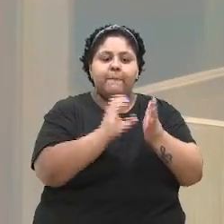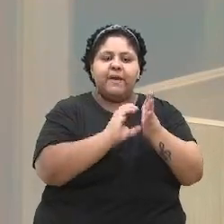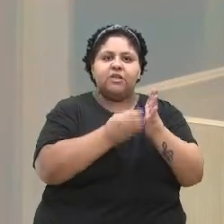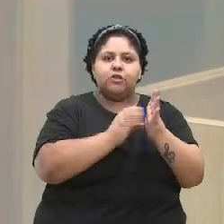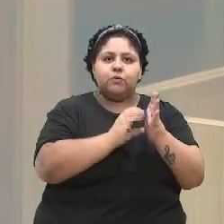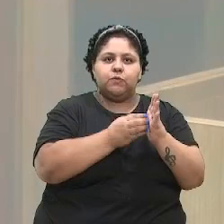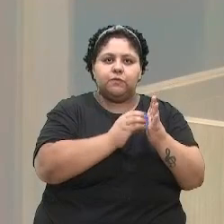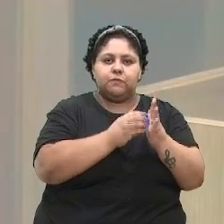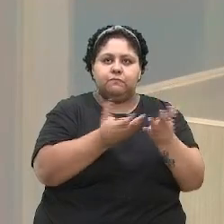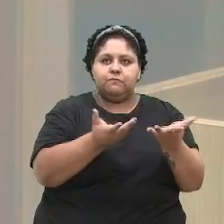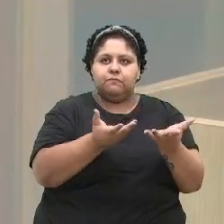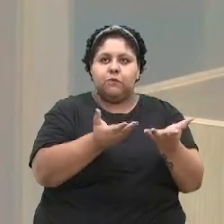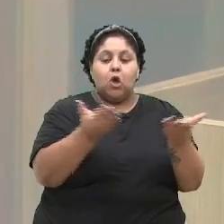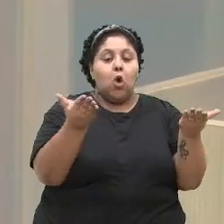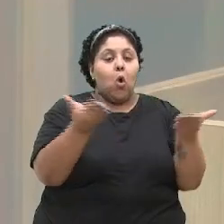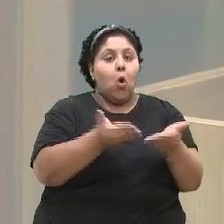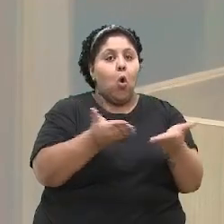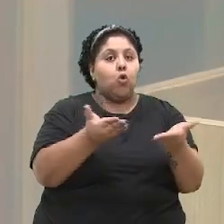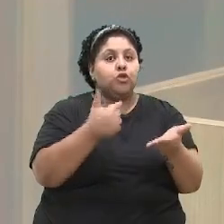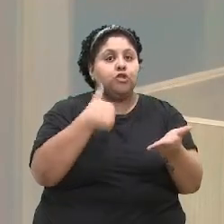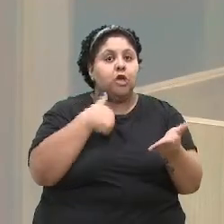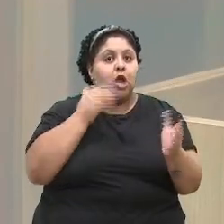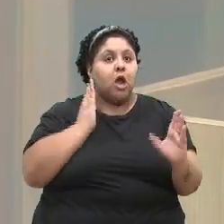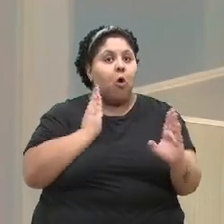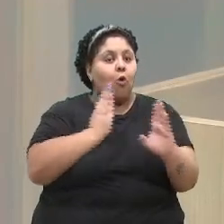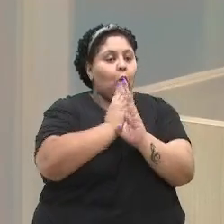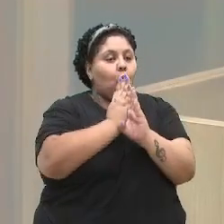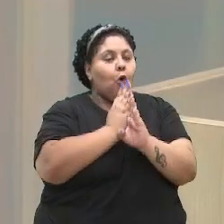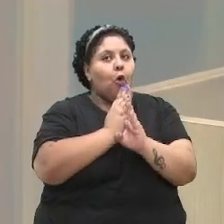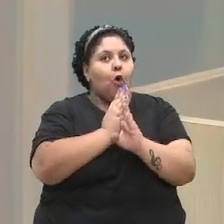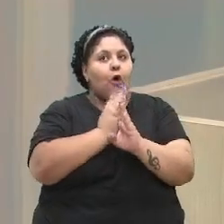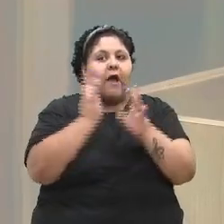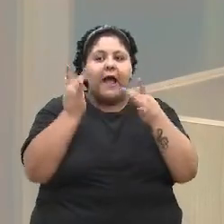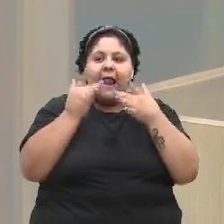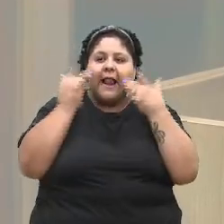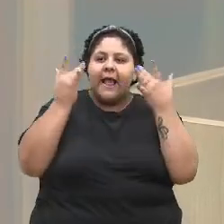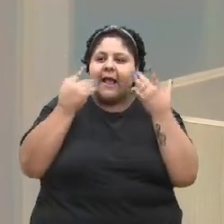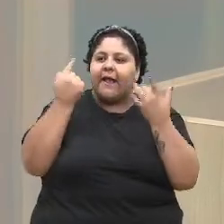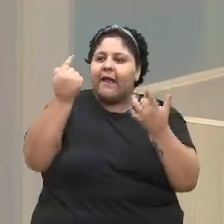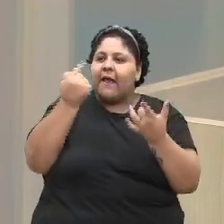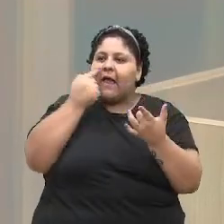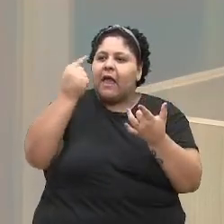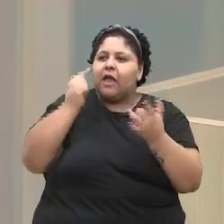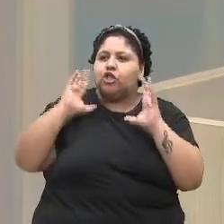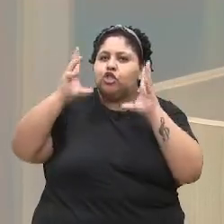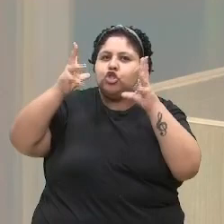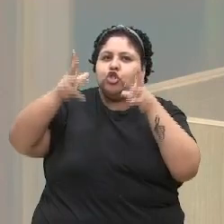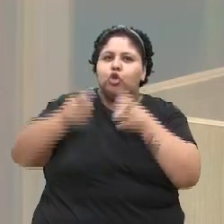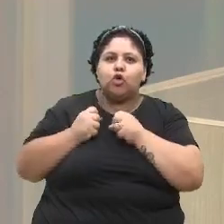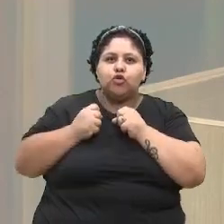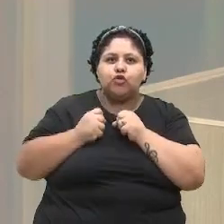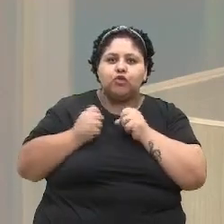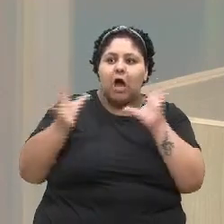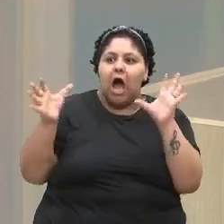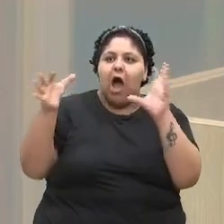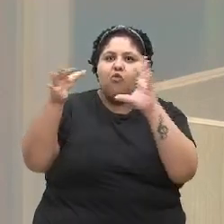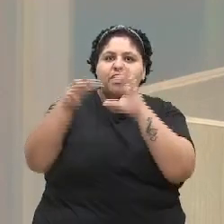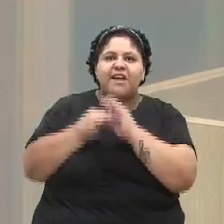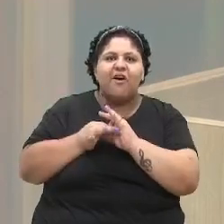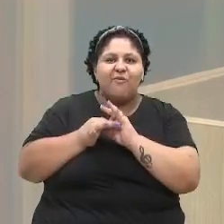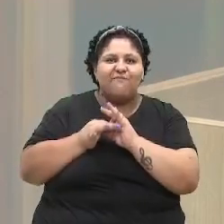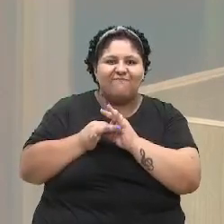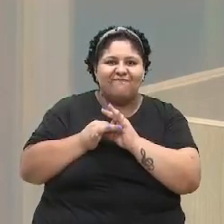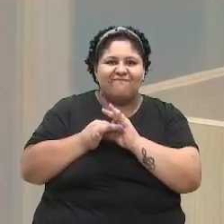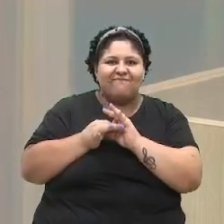partidos hoje eu encontrei a alegria de ver nessa casa a unanimidade aonde